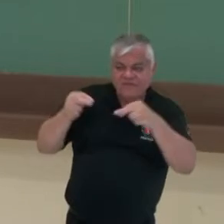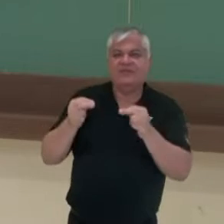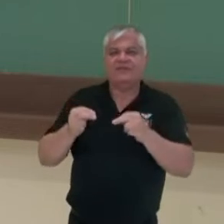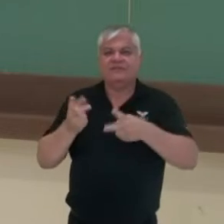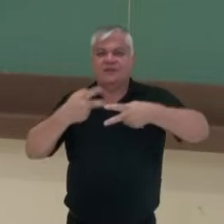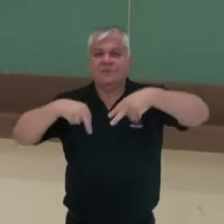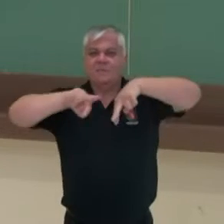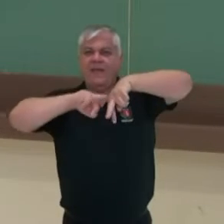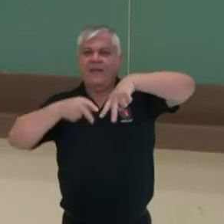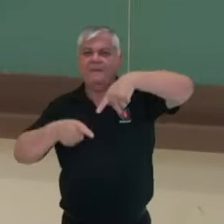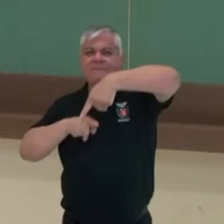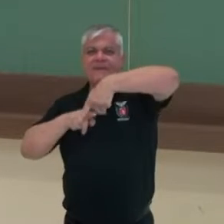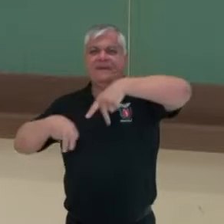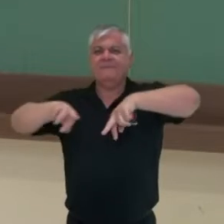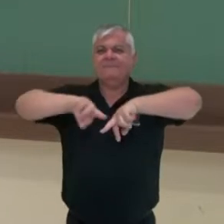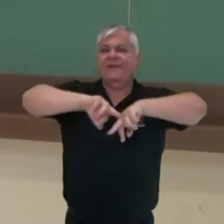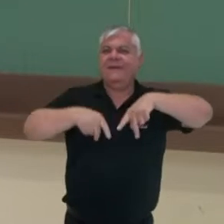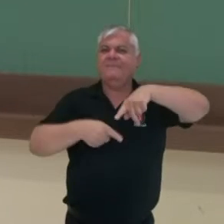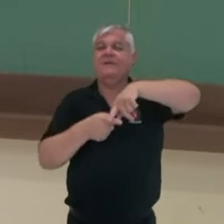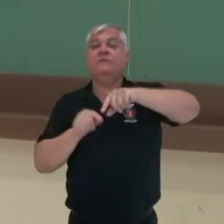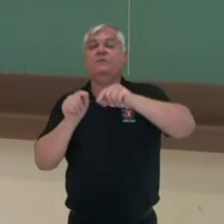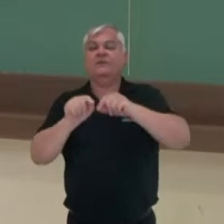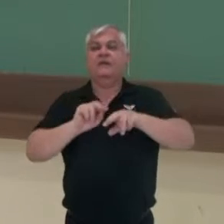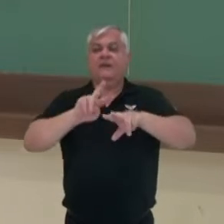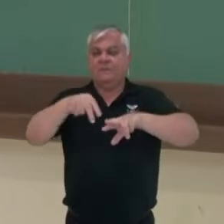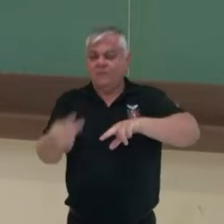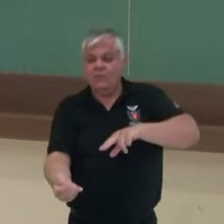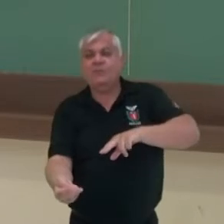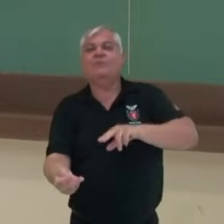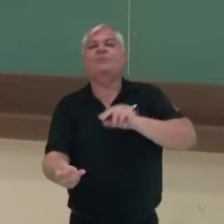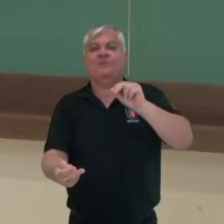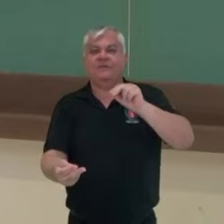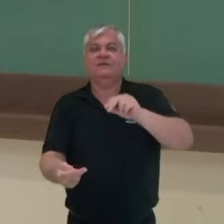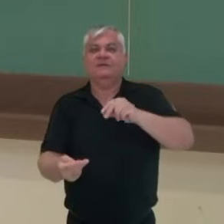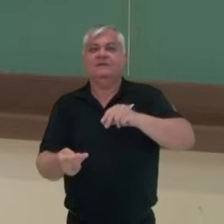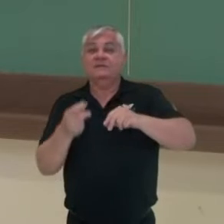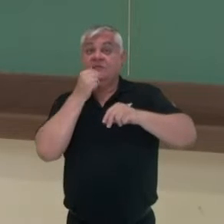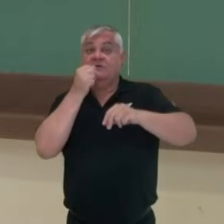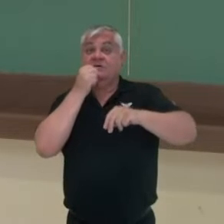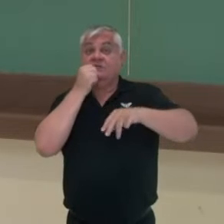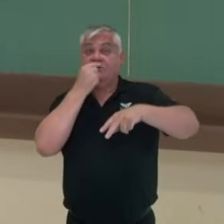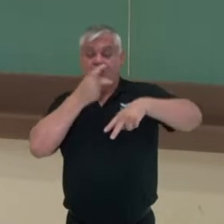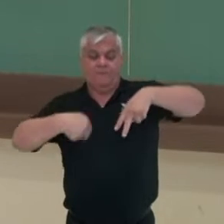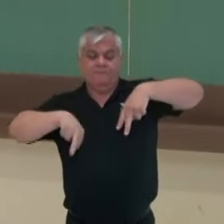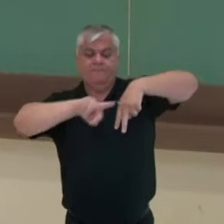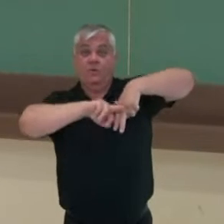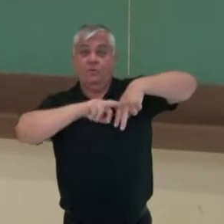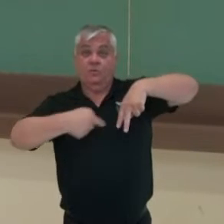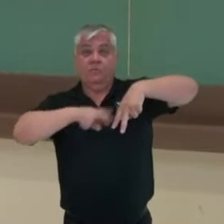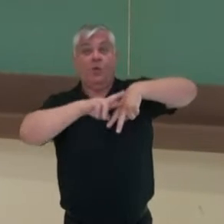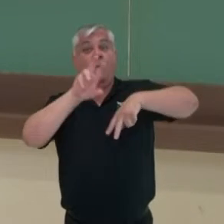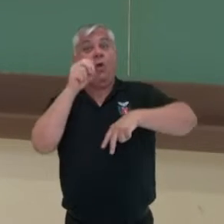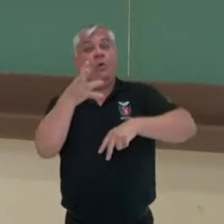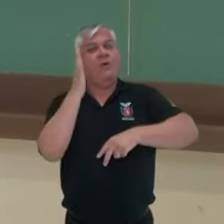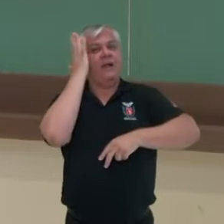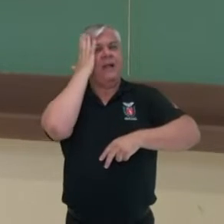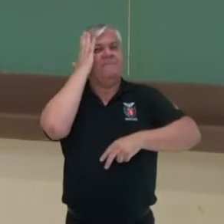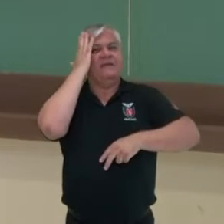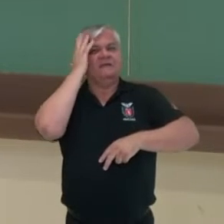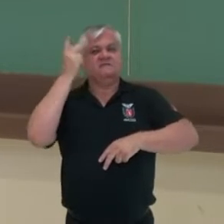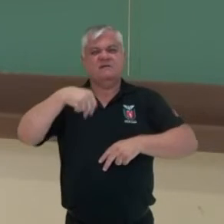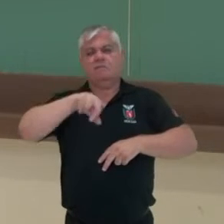nesses eventos. O objetivo era derrubar o adversário com golpes no tronco e na cabeça. Então